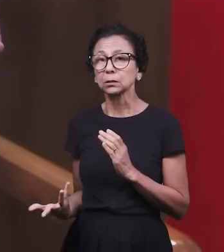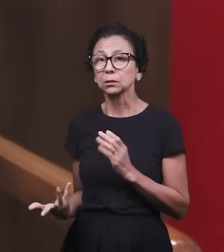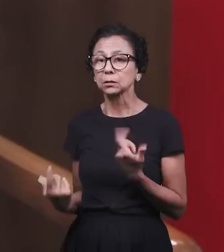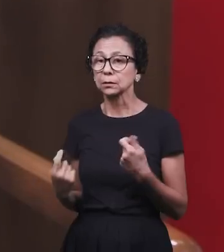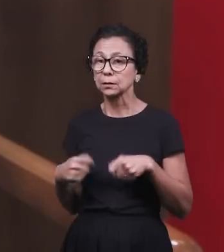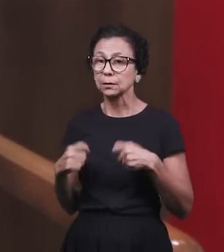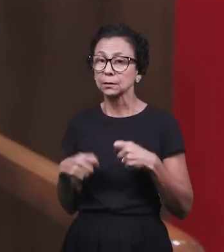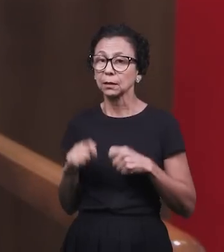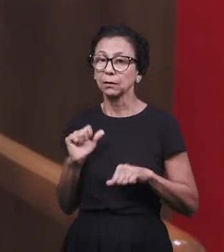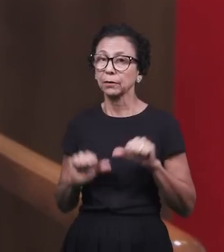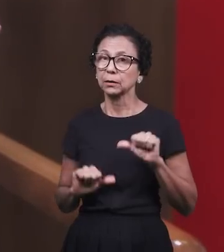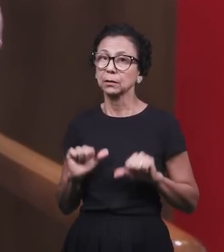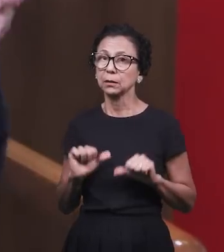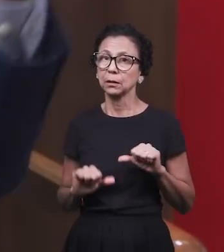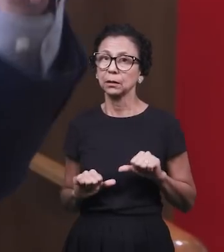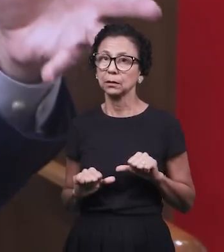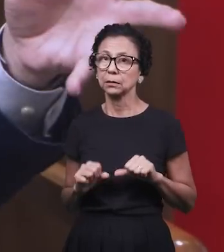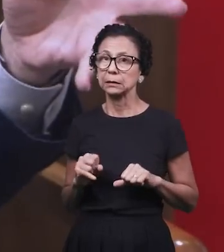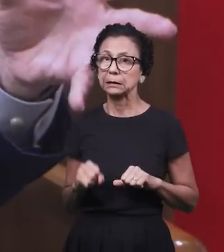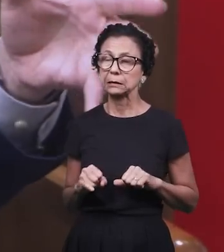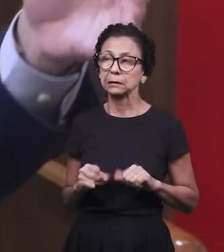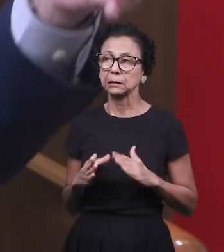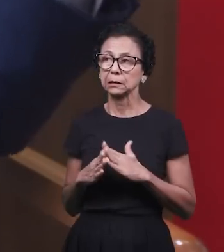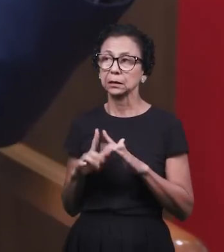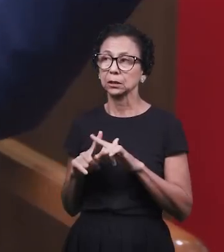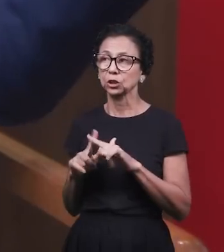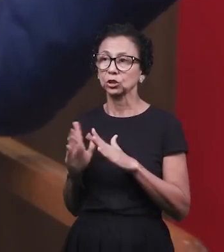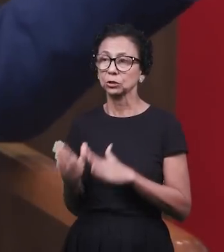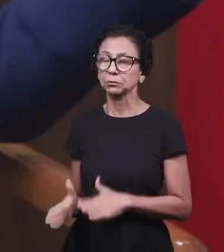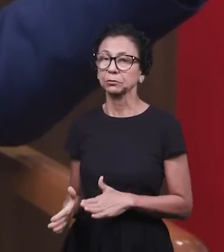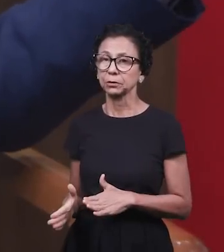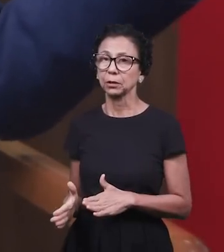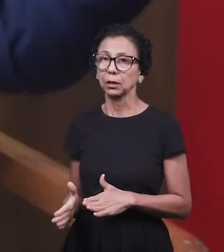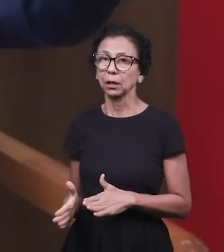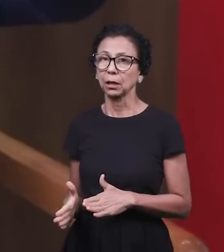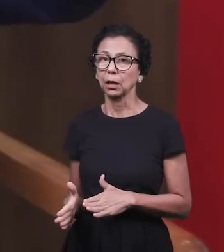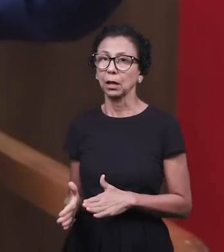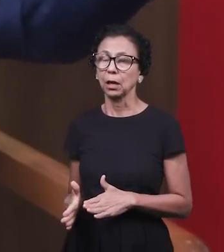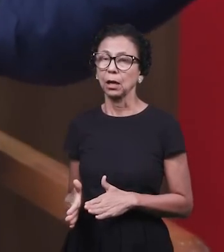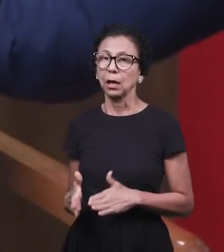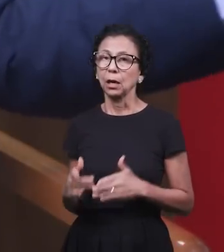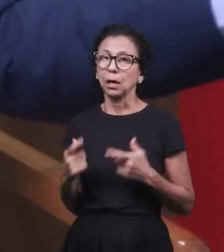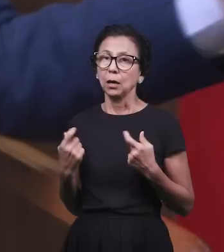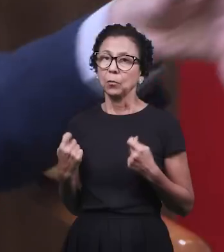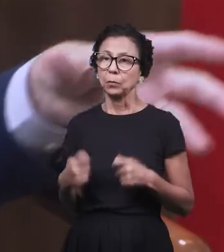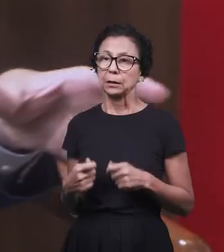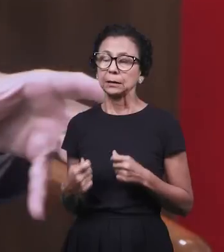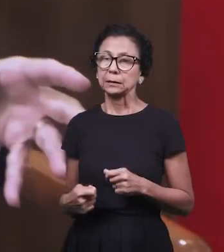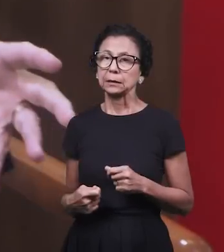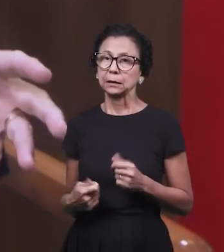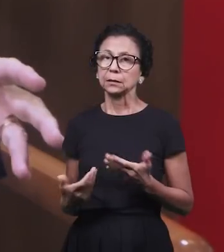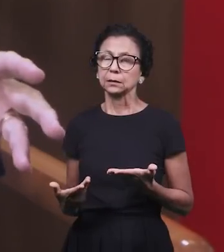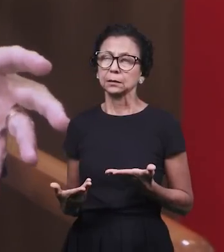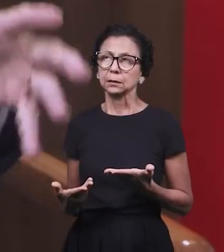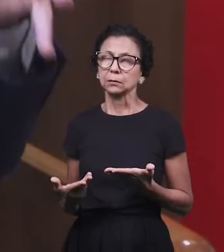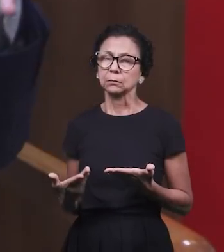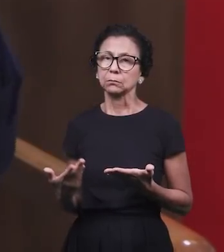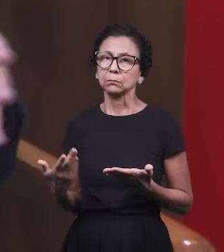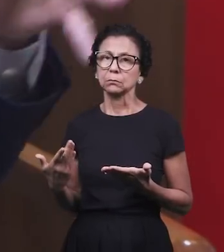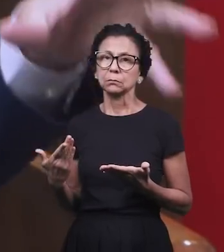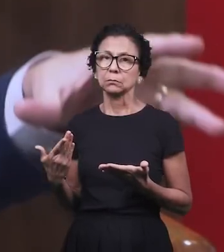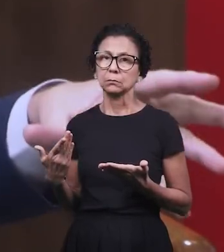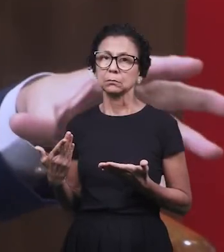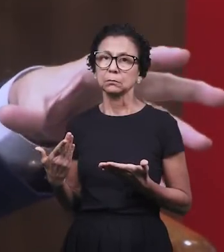é necessário. Se a igreja fiel tem que viver de determinada maneira, como estabelecido